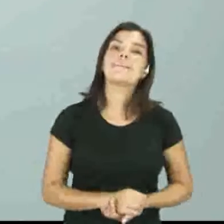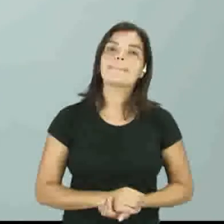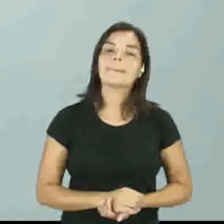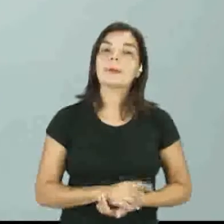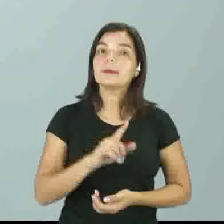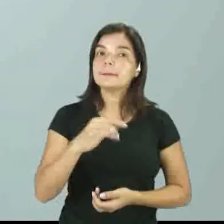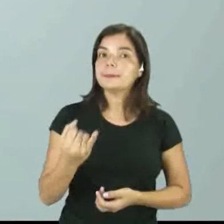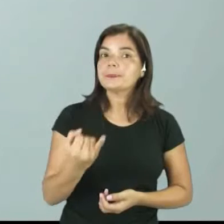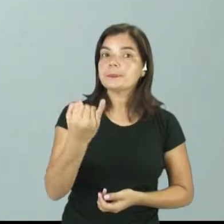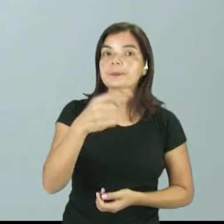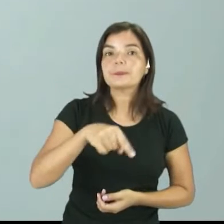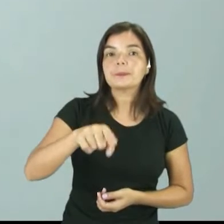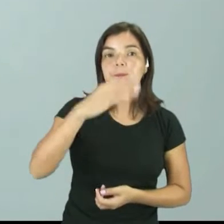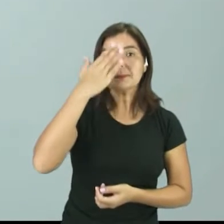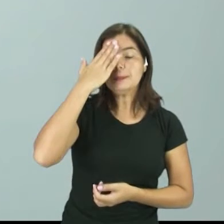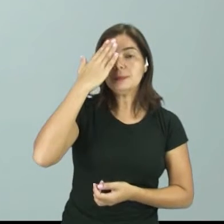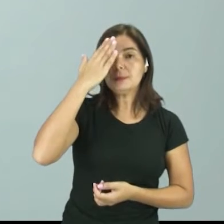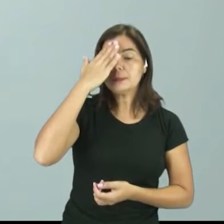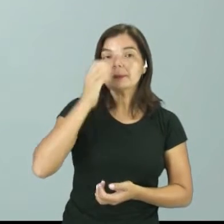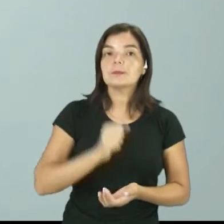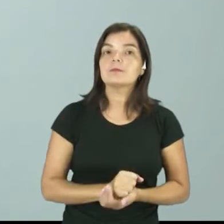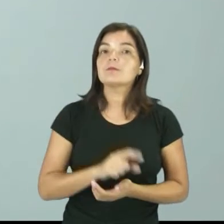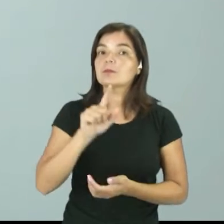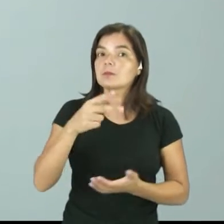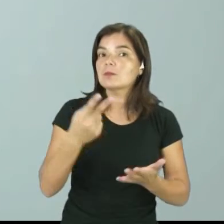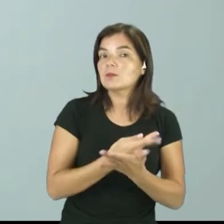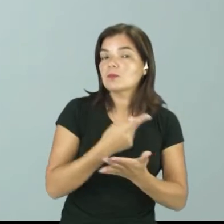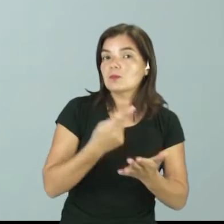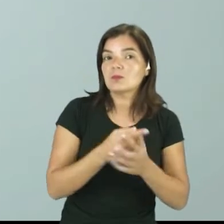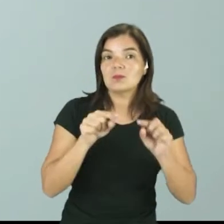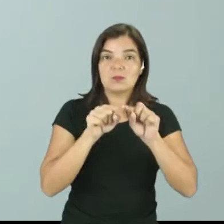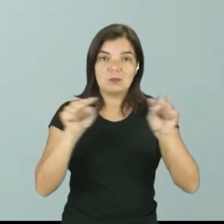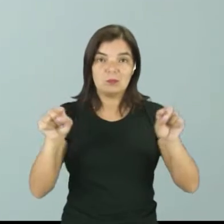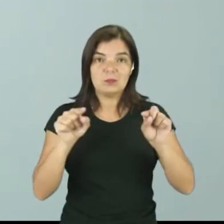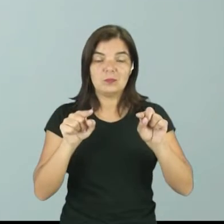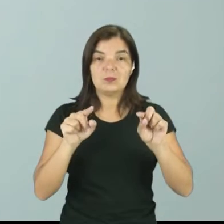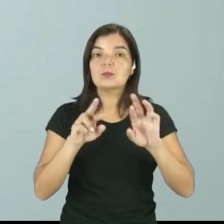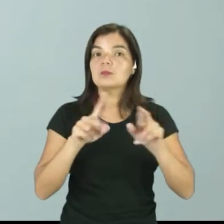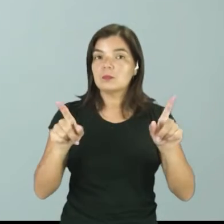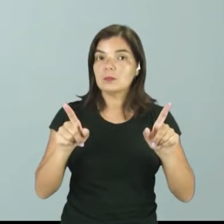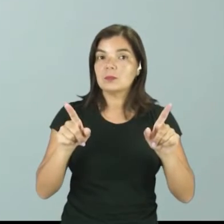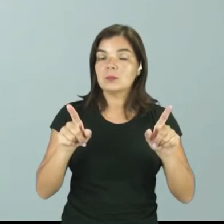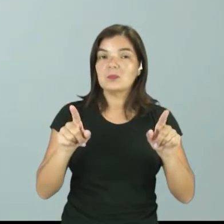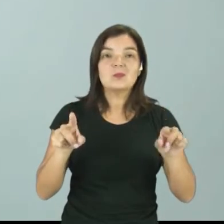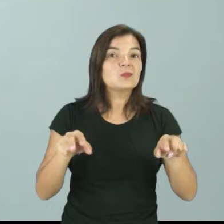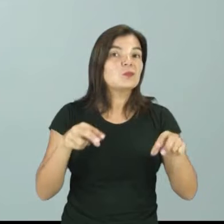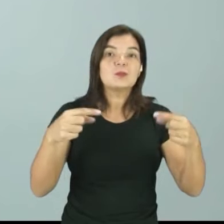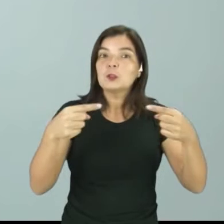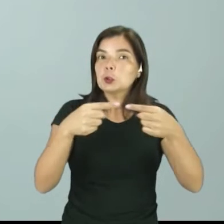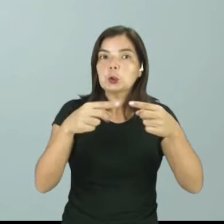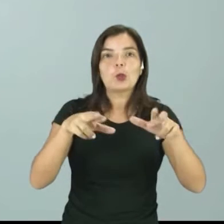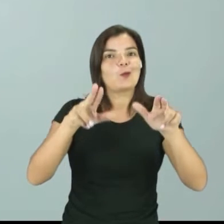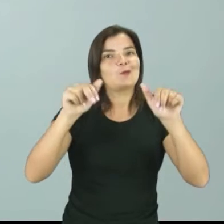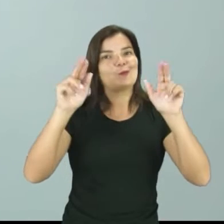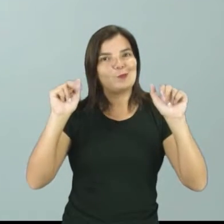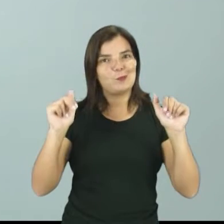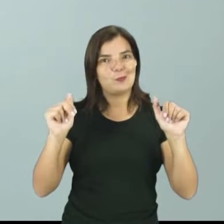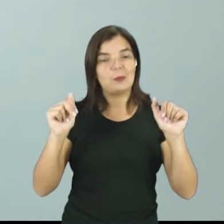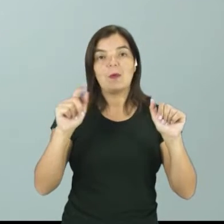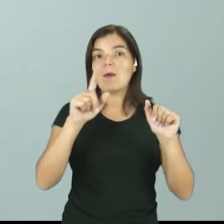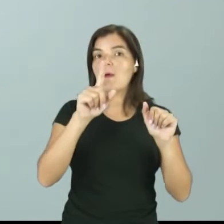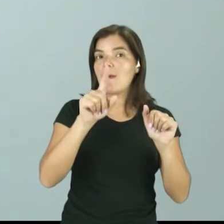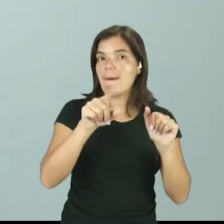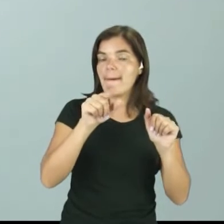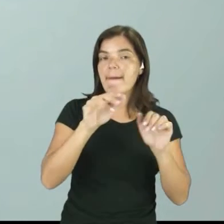é importante que você entenda o seguinte: é errado eu falar que retas paralelas são retas que não se tocam nunca.